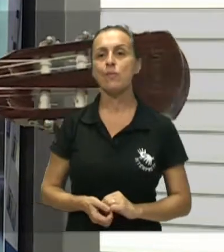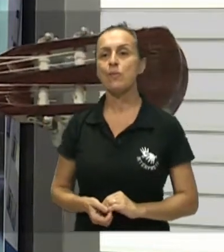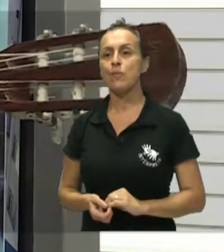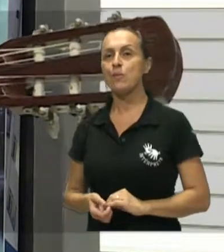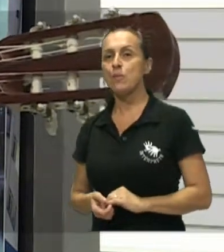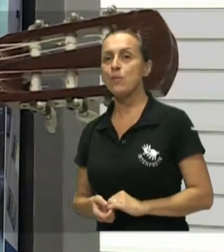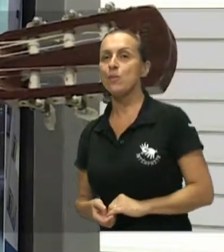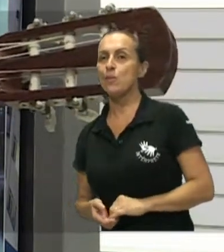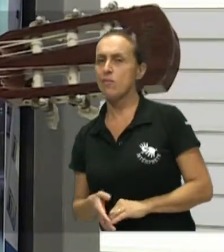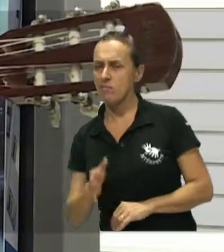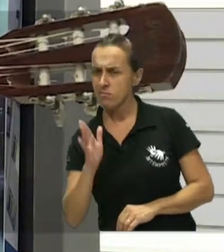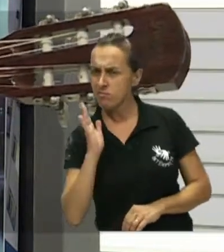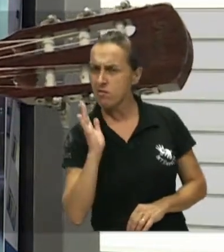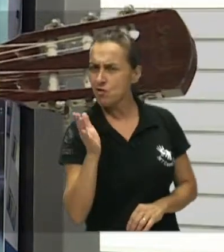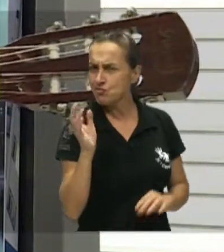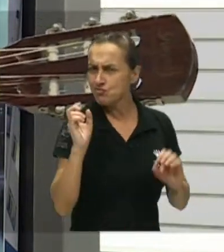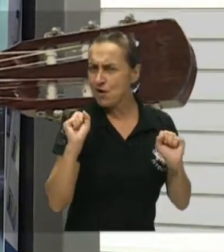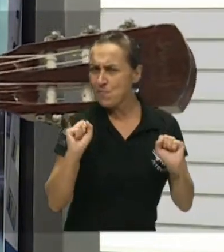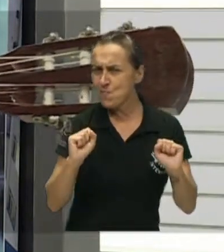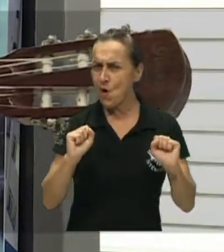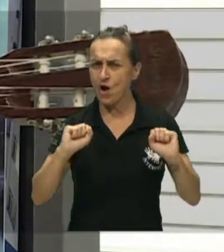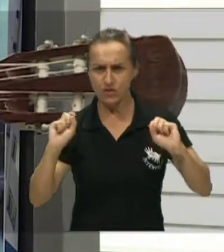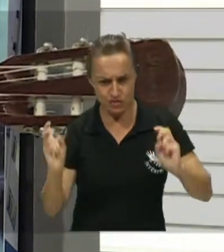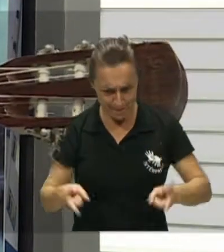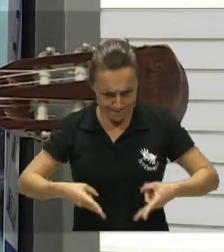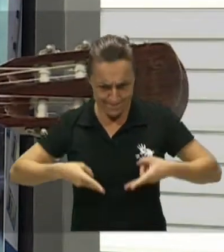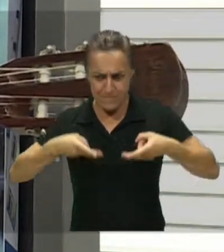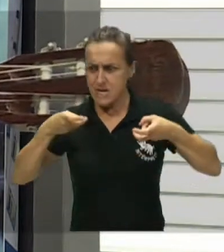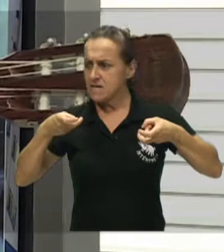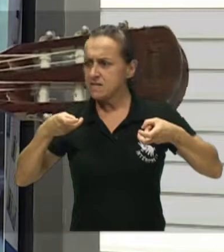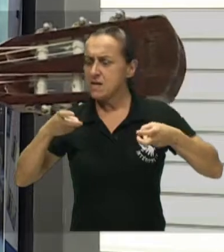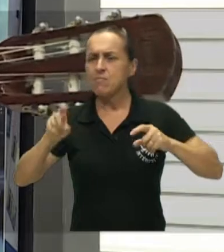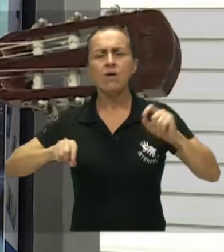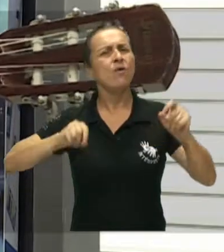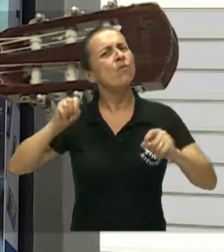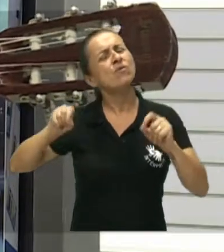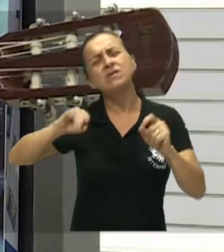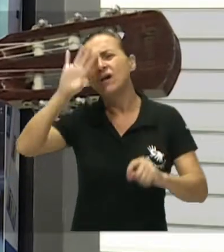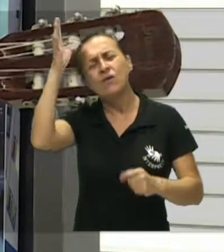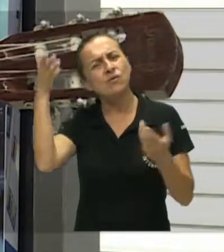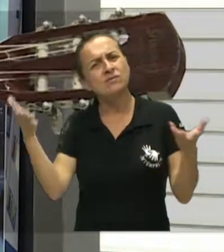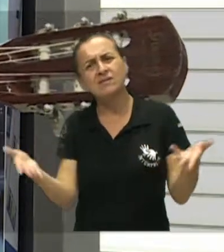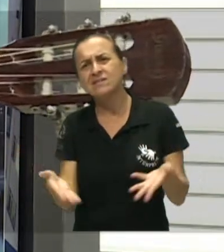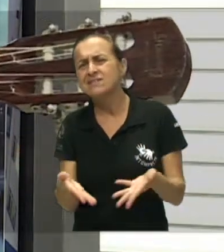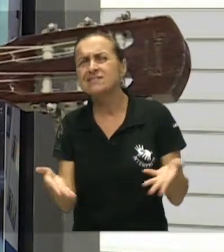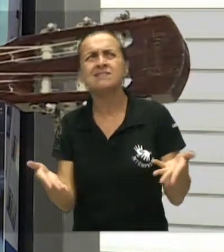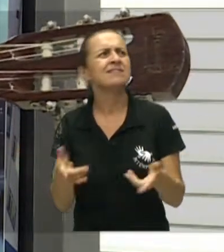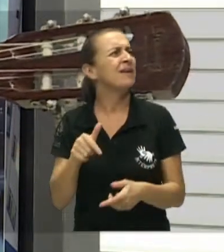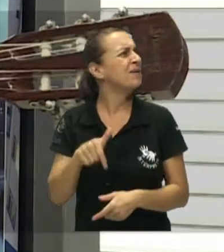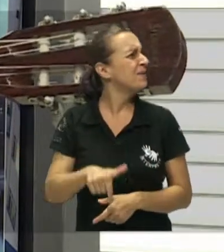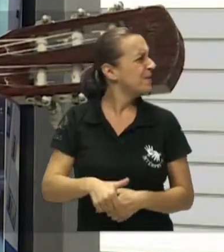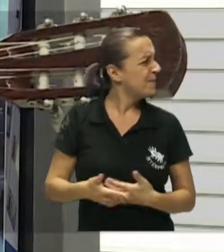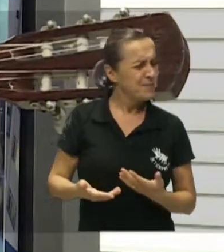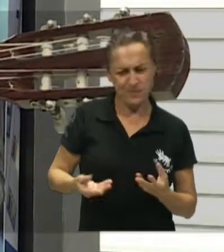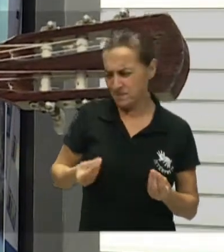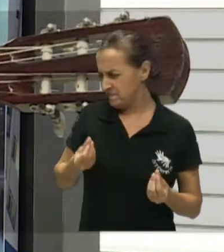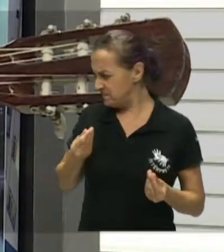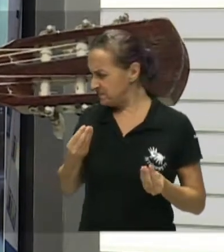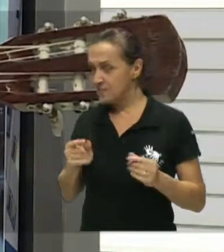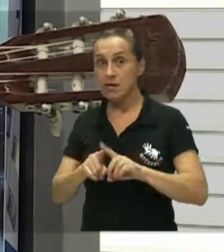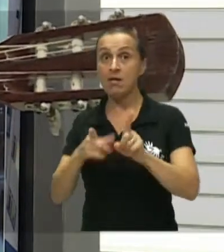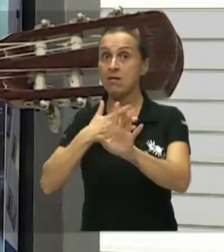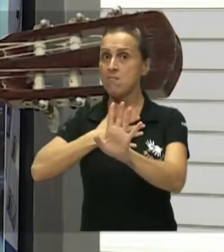Já pode abrir os olhos para perceber o que aconteceu aqui, mas